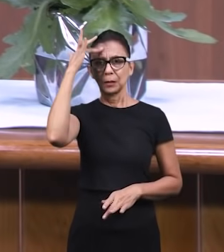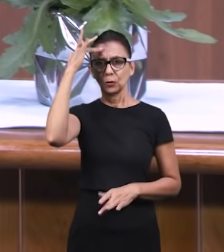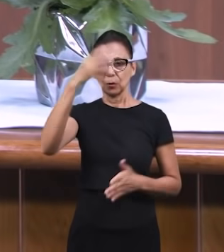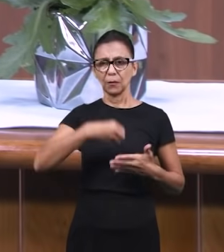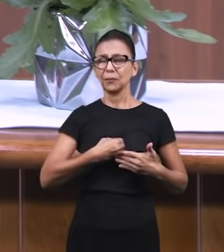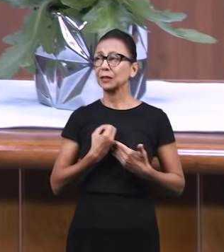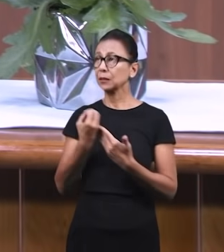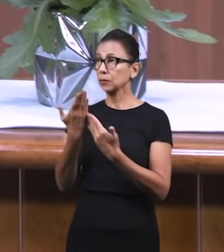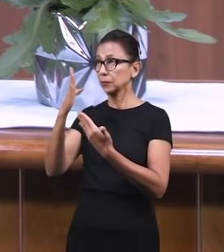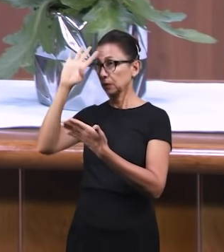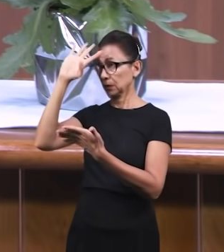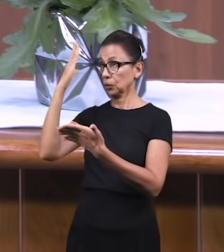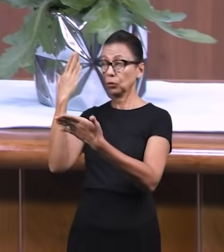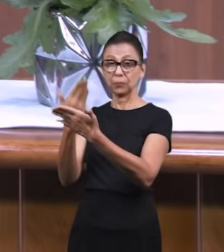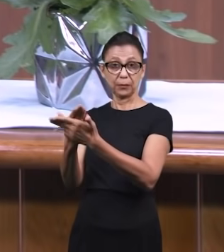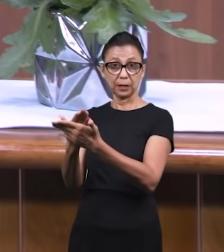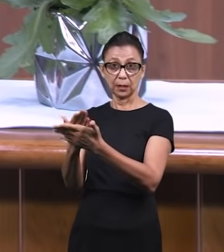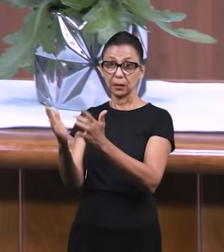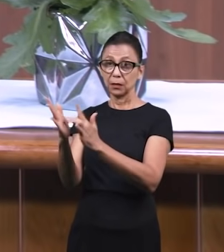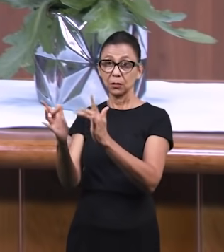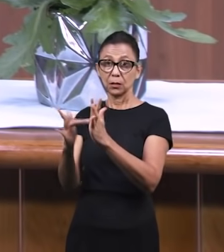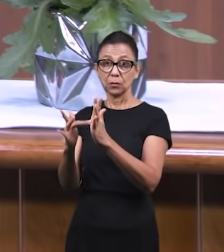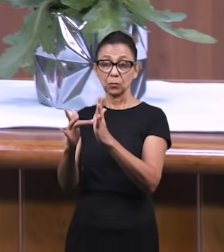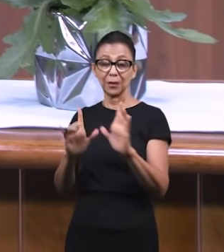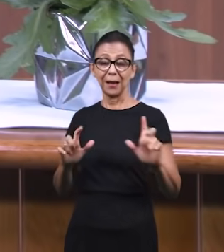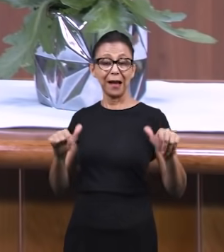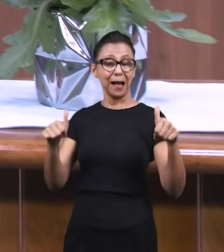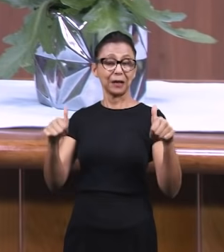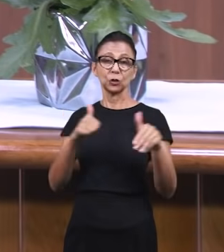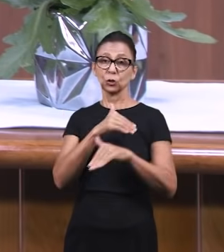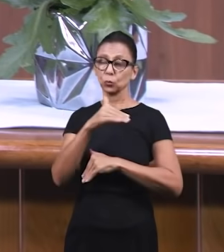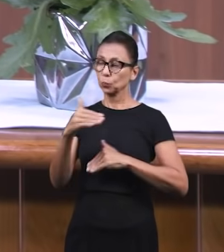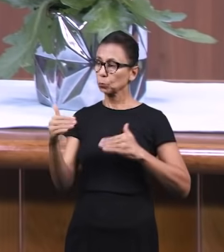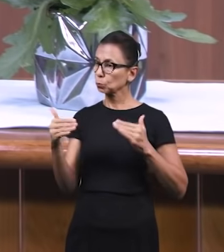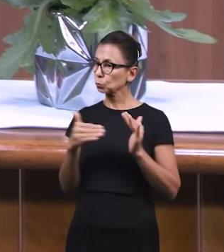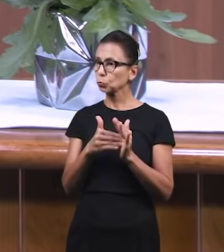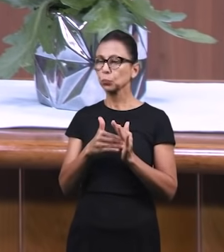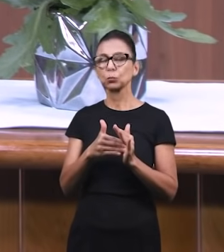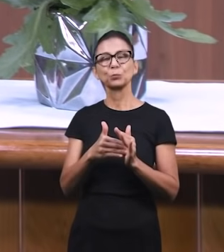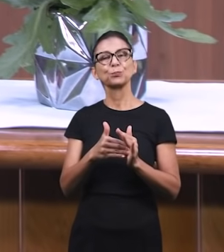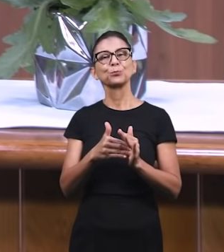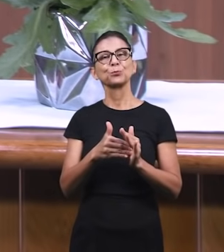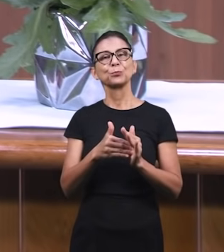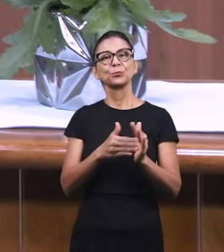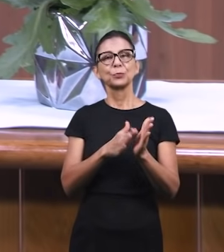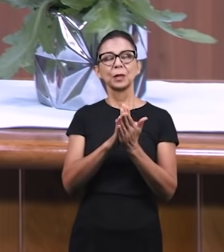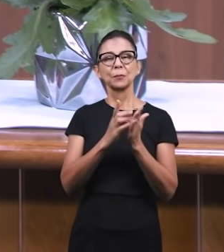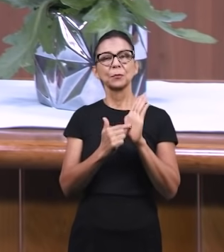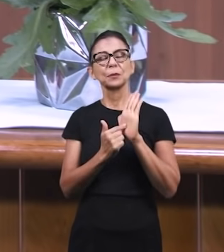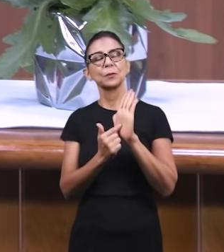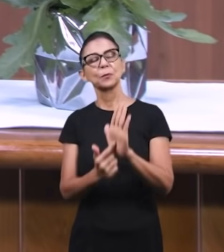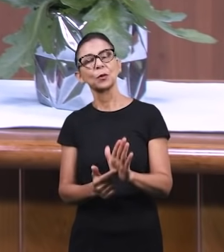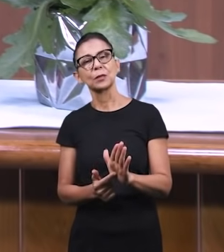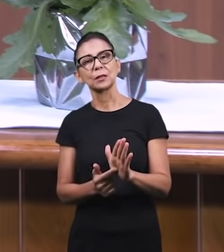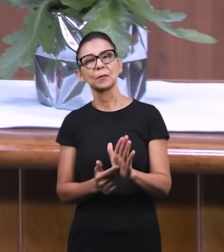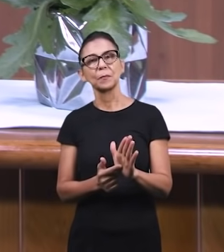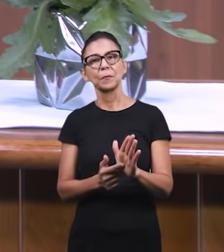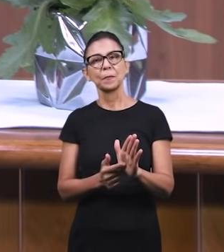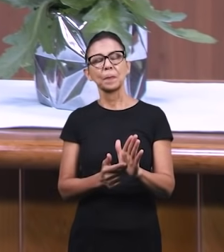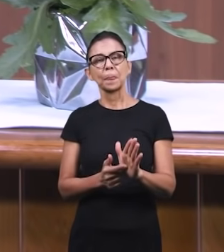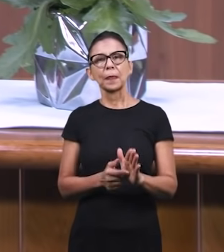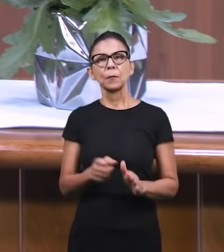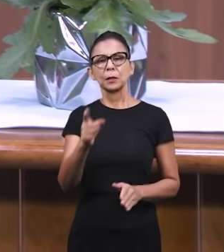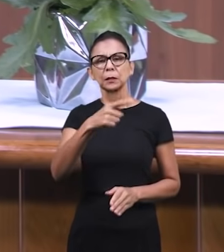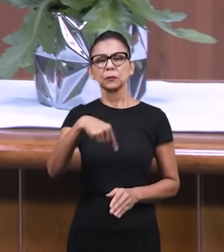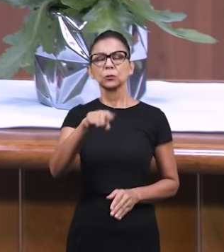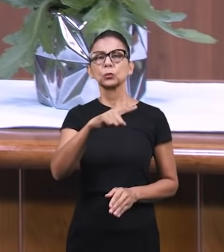o mais, Jesus faz tudo. Ele faz tudo. E a palavra diz assim, para que tenhais o conhecimento, para que saibais que o